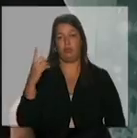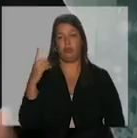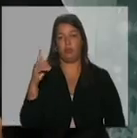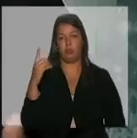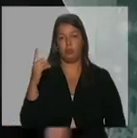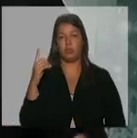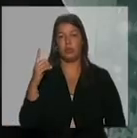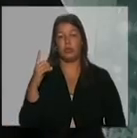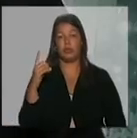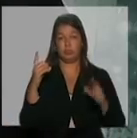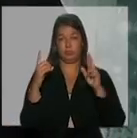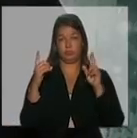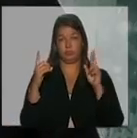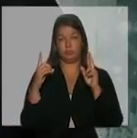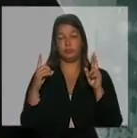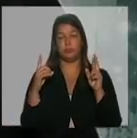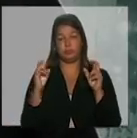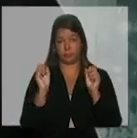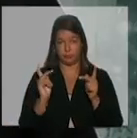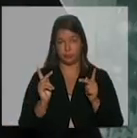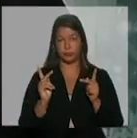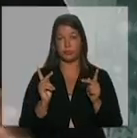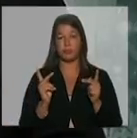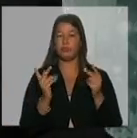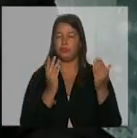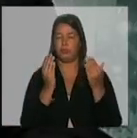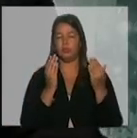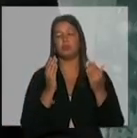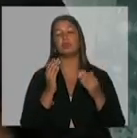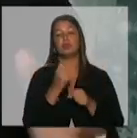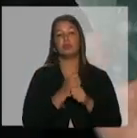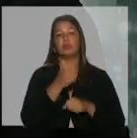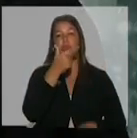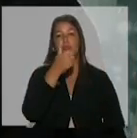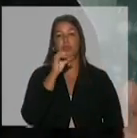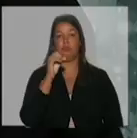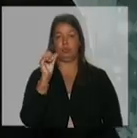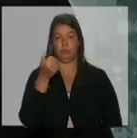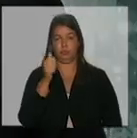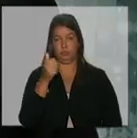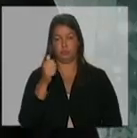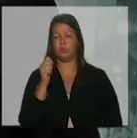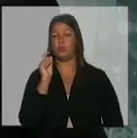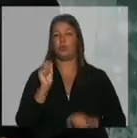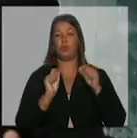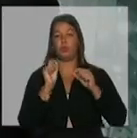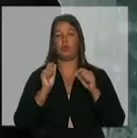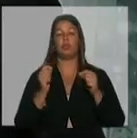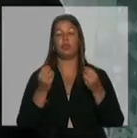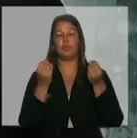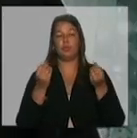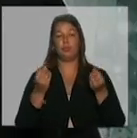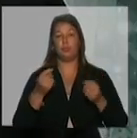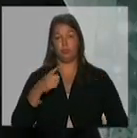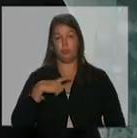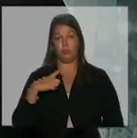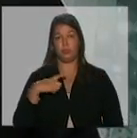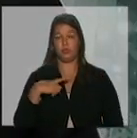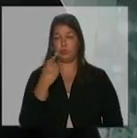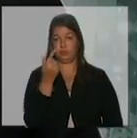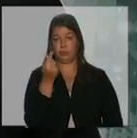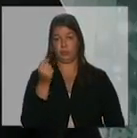relação dólar real, ok? Vamos fazer uma análise. Em 2011, como é que estava isso? Em